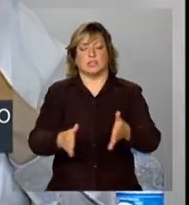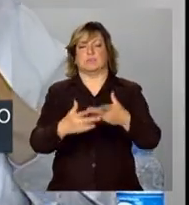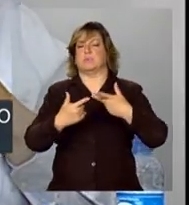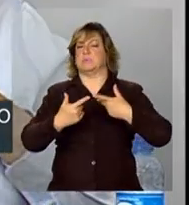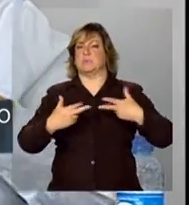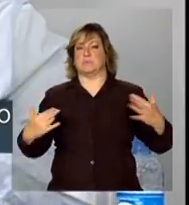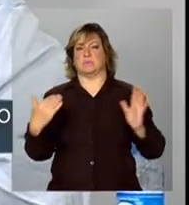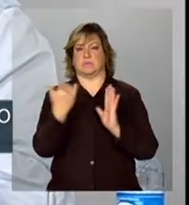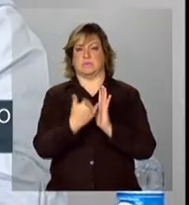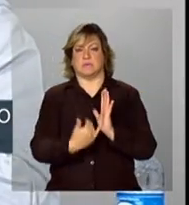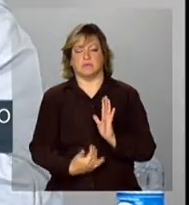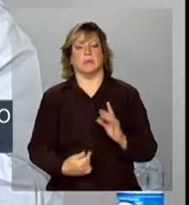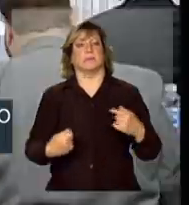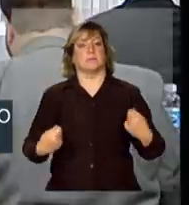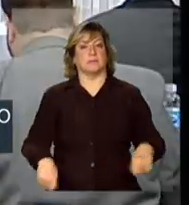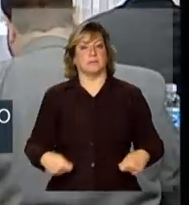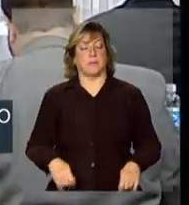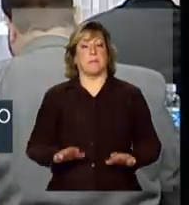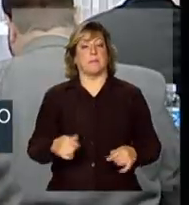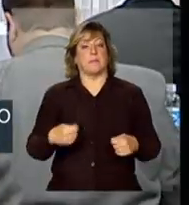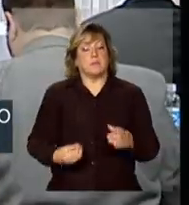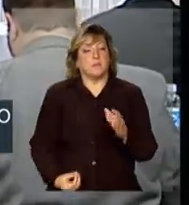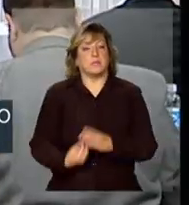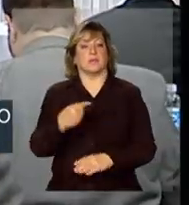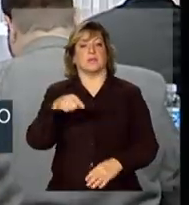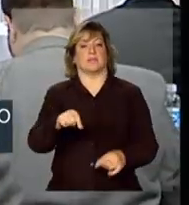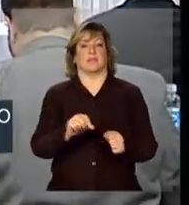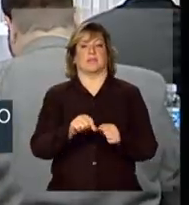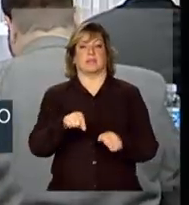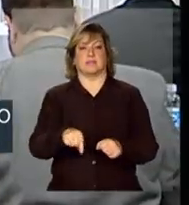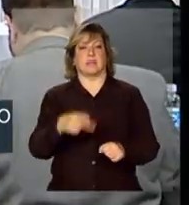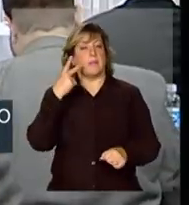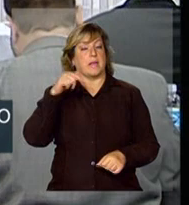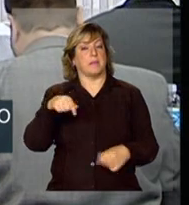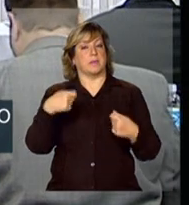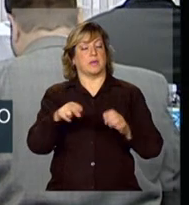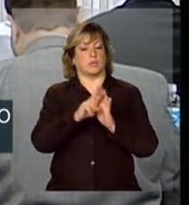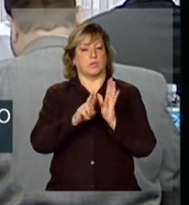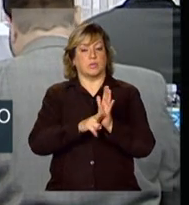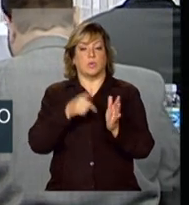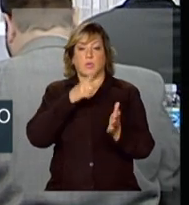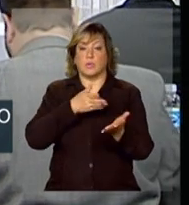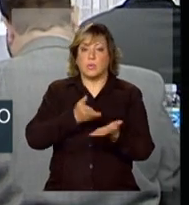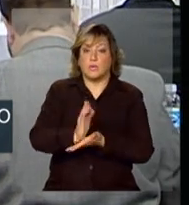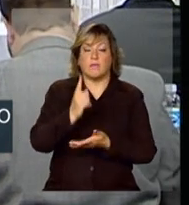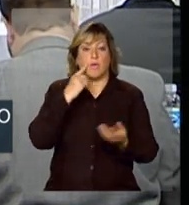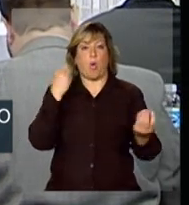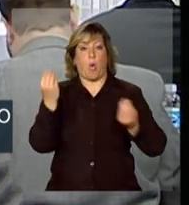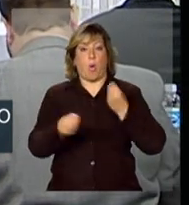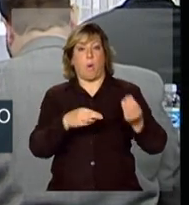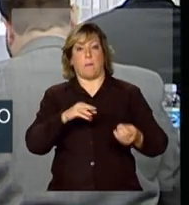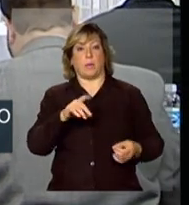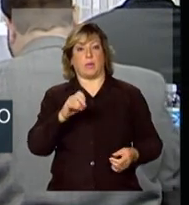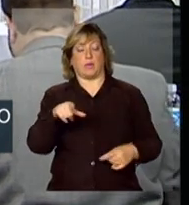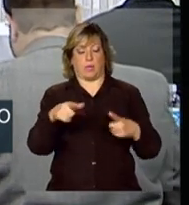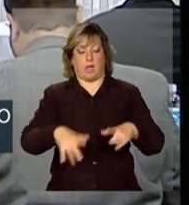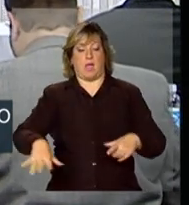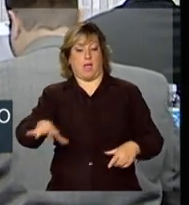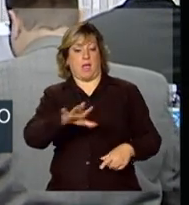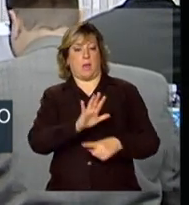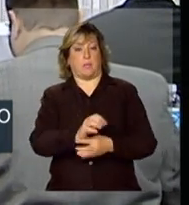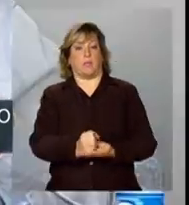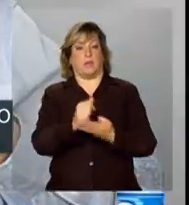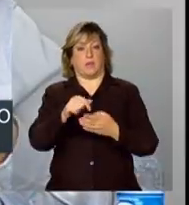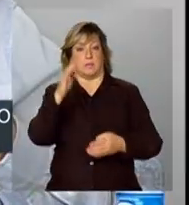de requisitos, mas devemos ter o dever de implantá-las. E, para isso, tem que regularizar e discutir os modelos de gestão dessas áreas protegidas no Brasil, que